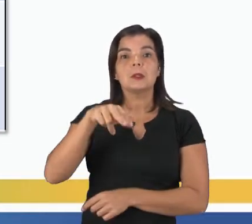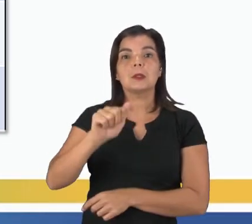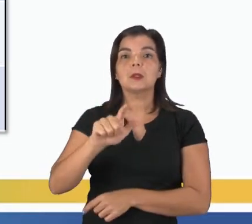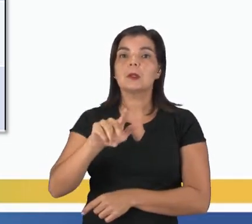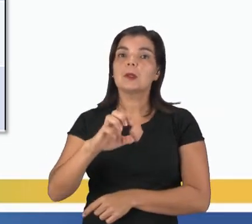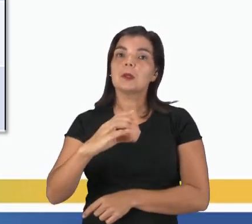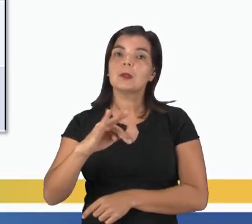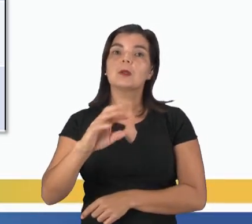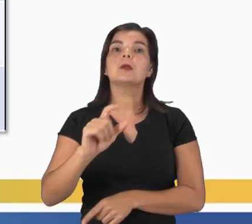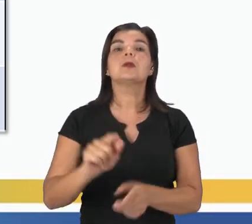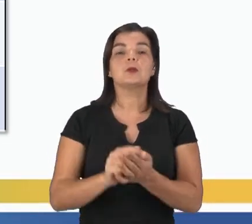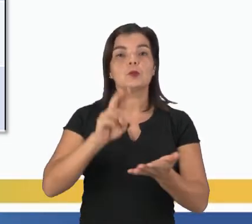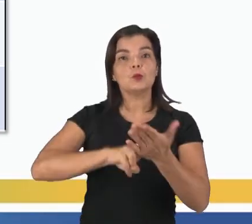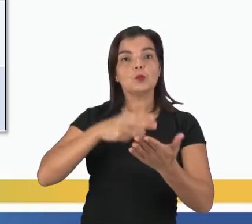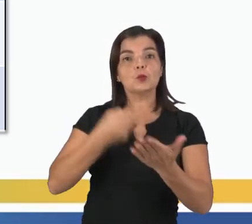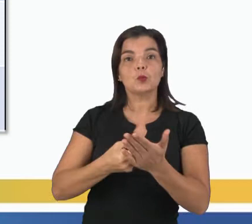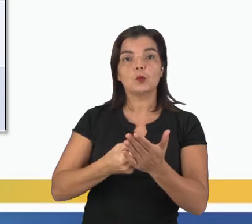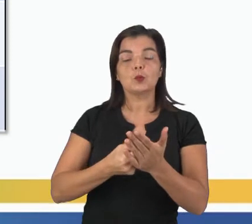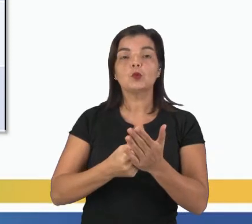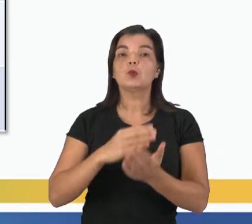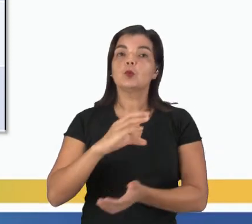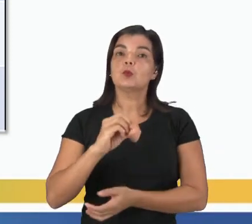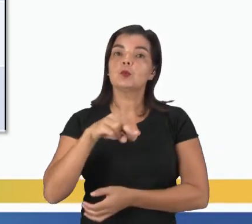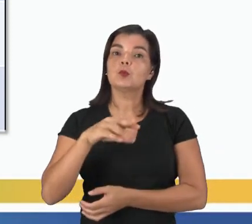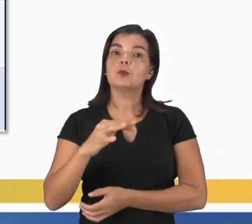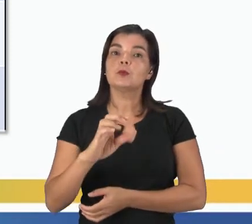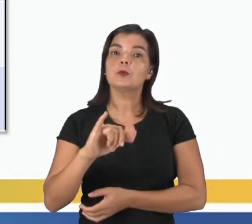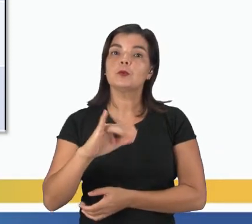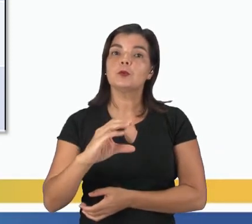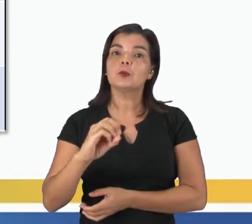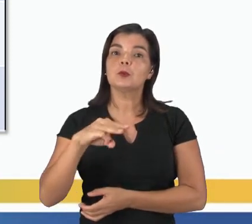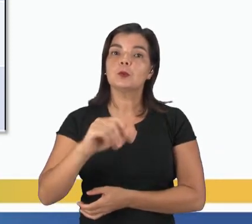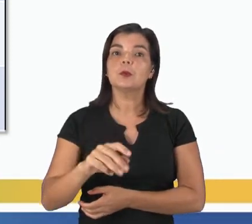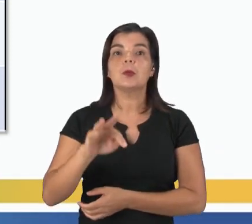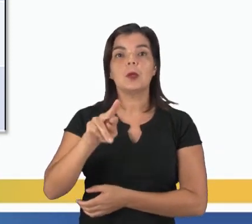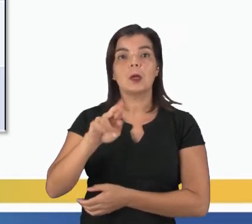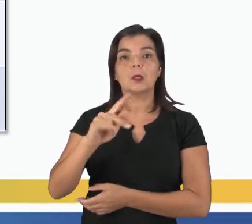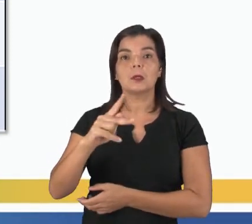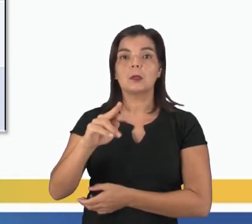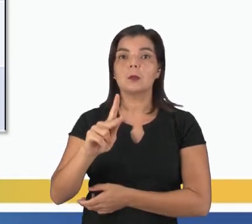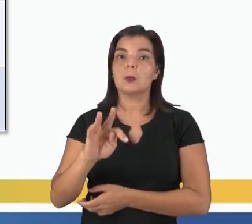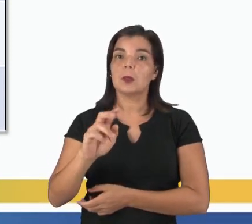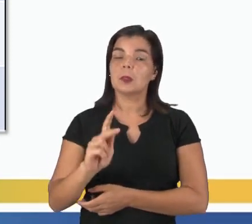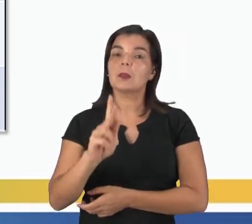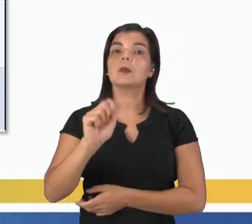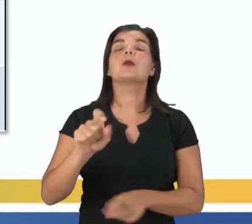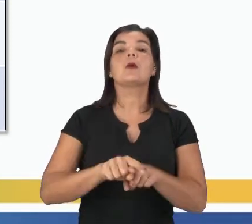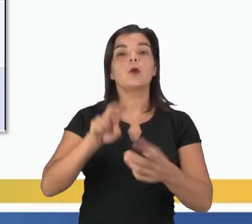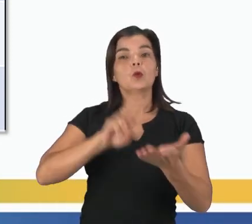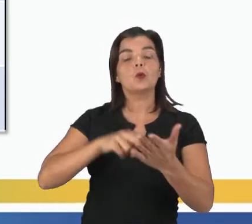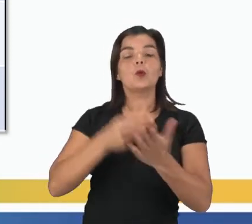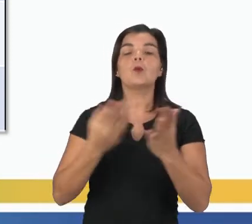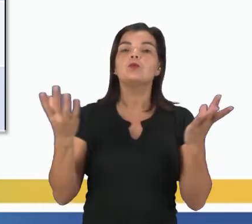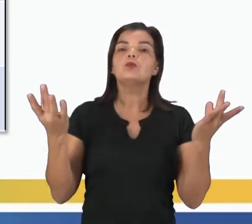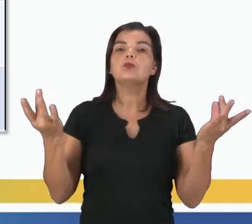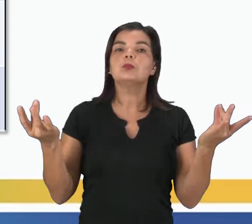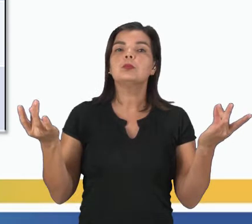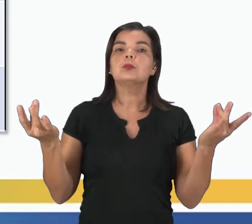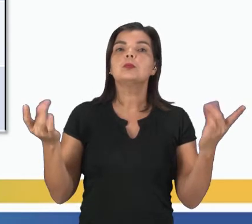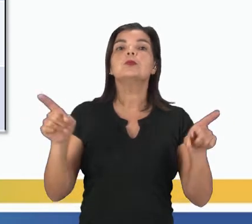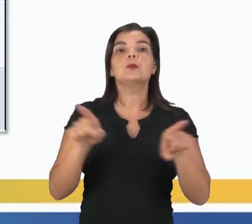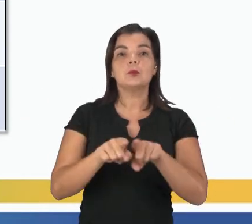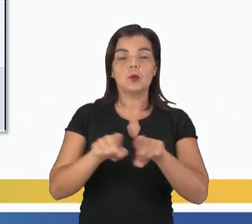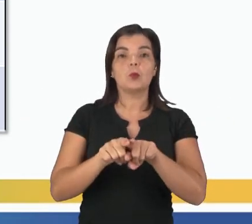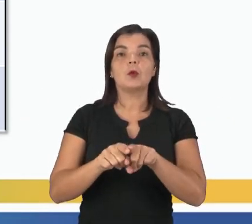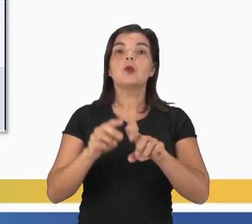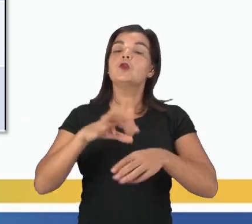Analectos, tradição do confucionismo, e a Triptaka é a tradição do budismo. Ali